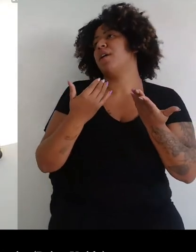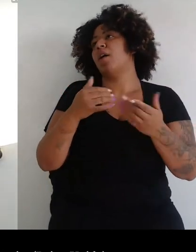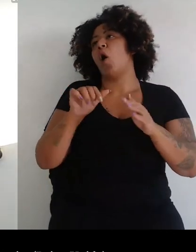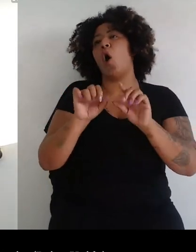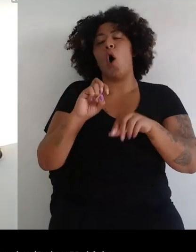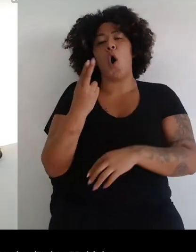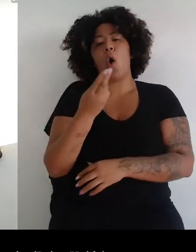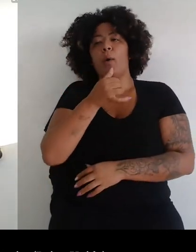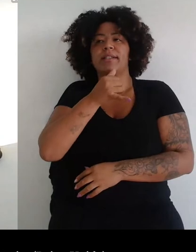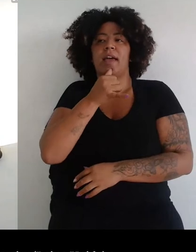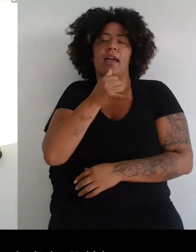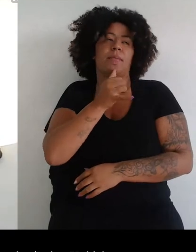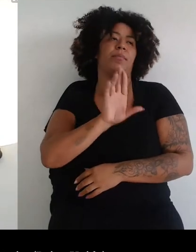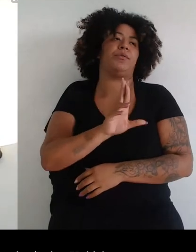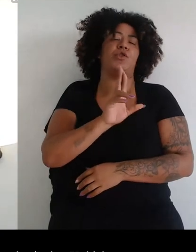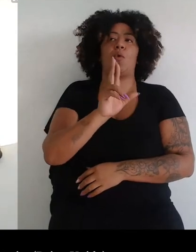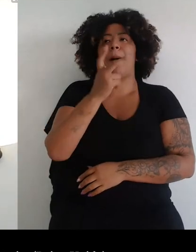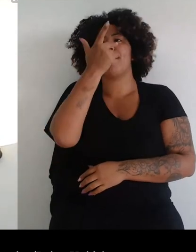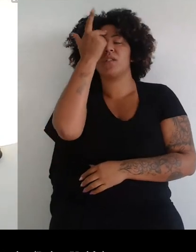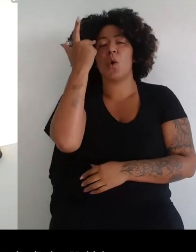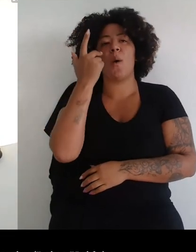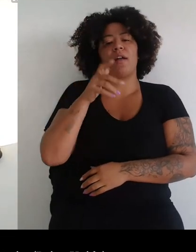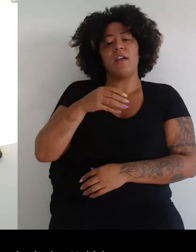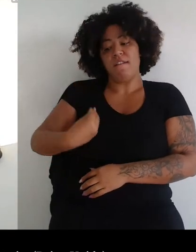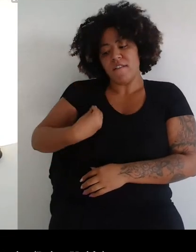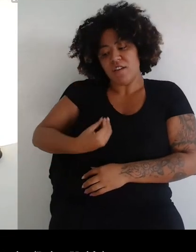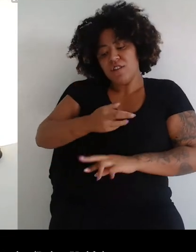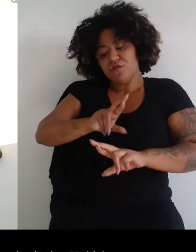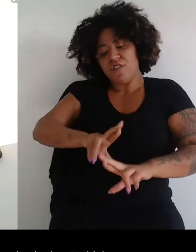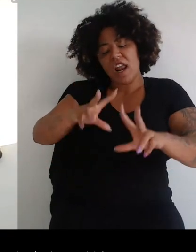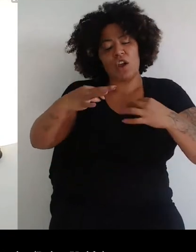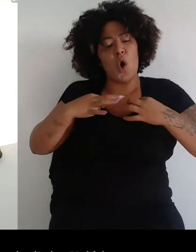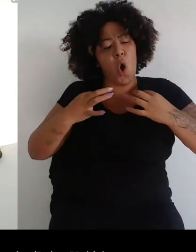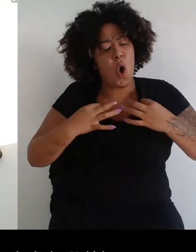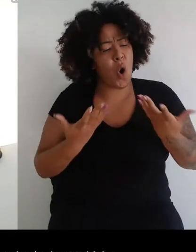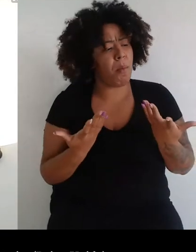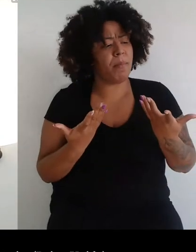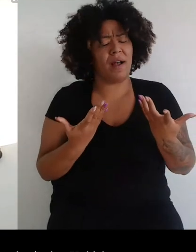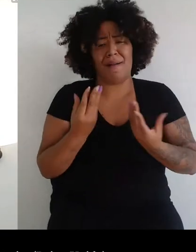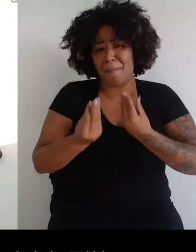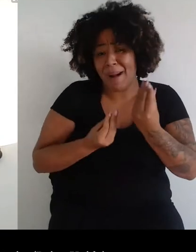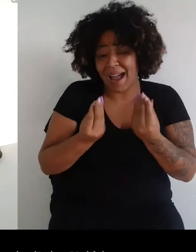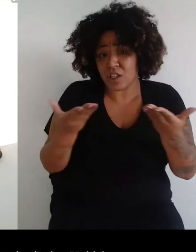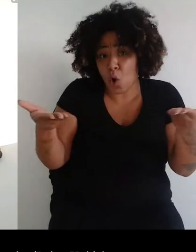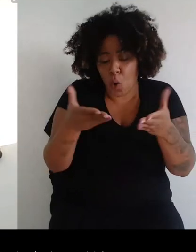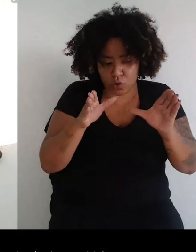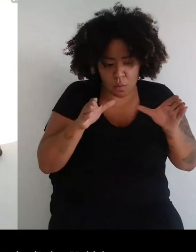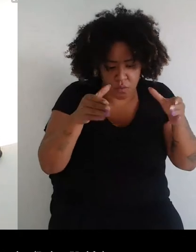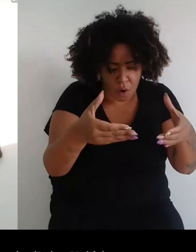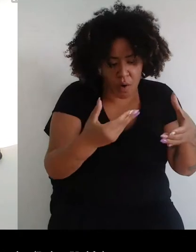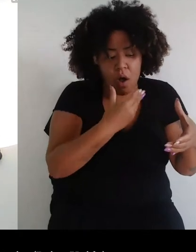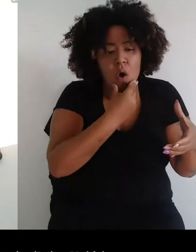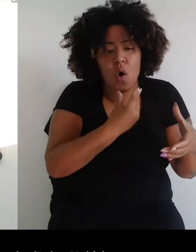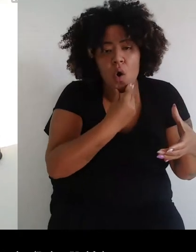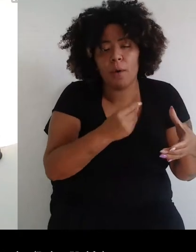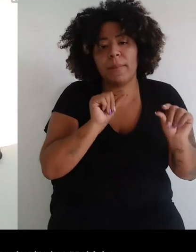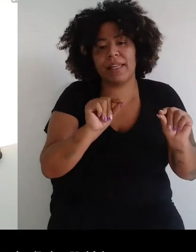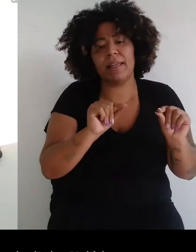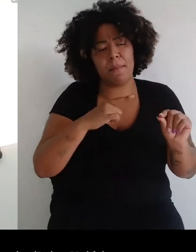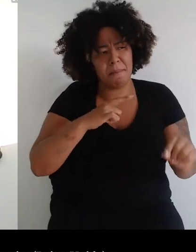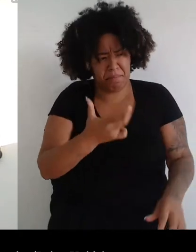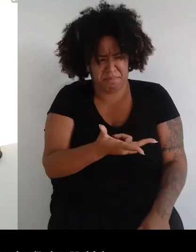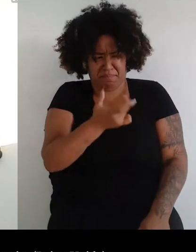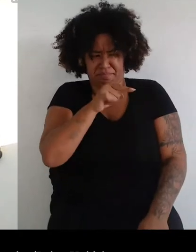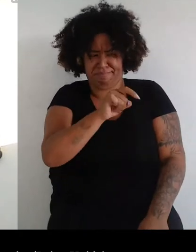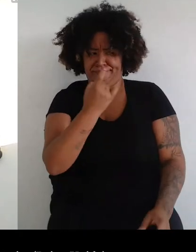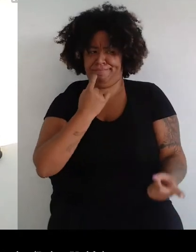são termos que podem ser utilizadas com relação a homens para dizer que havia algo complicado do